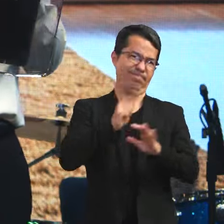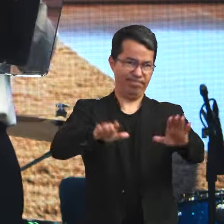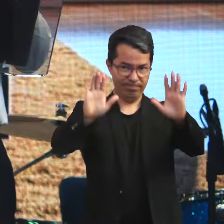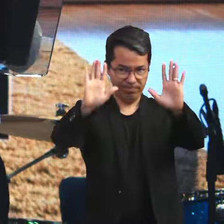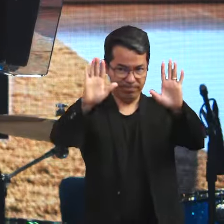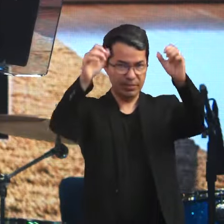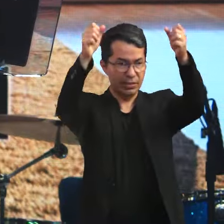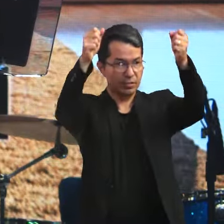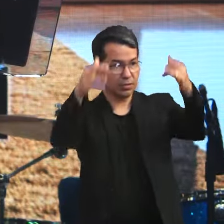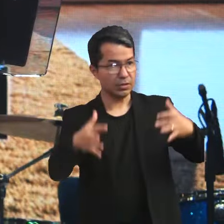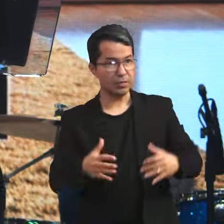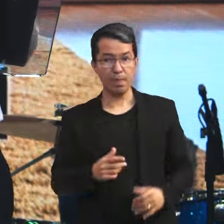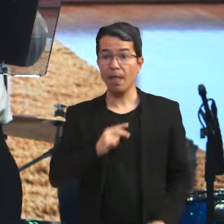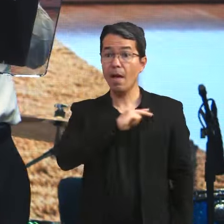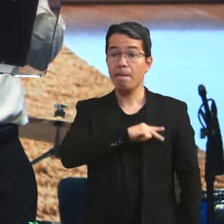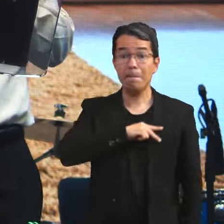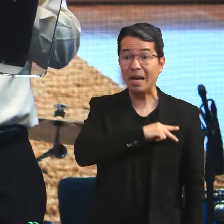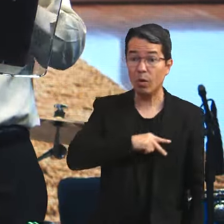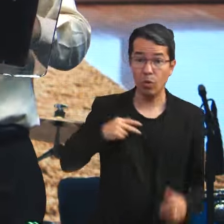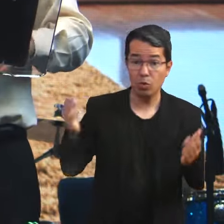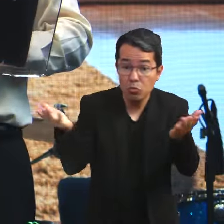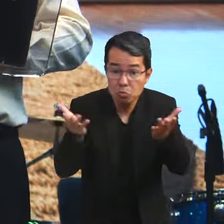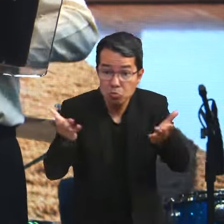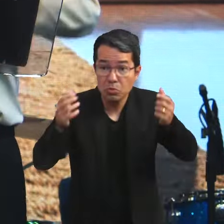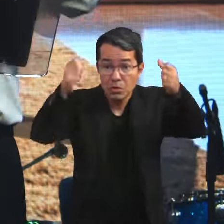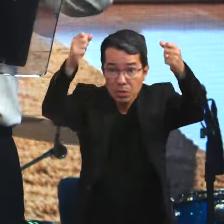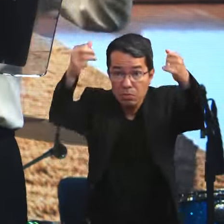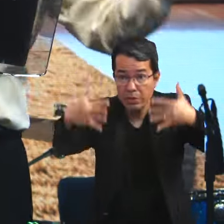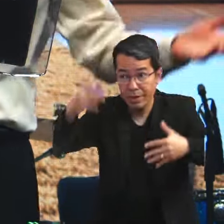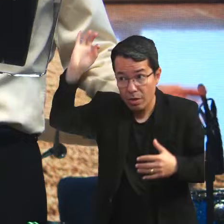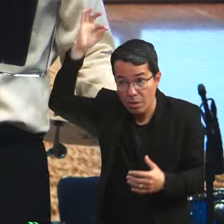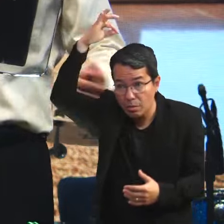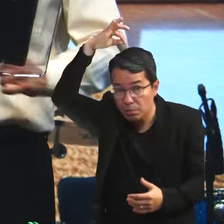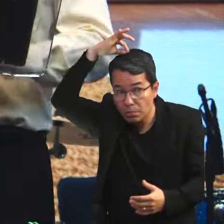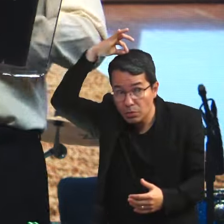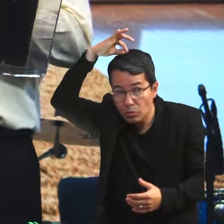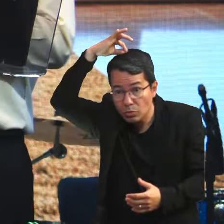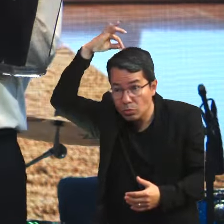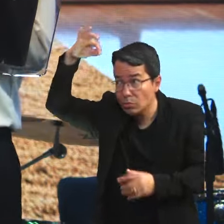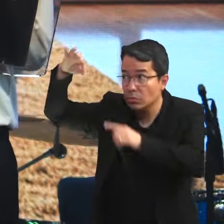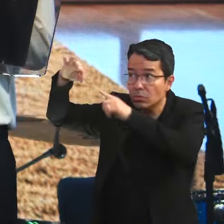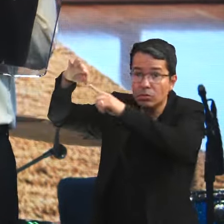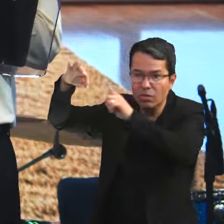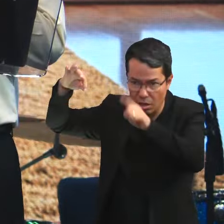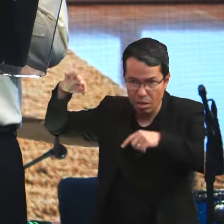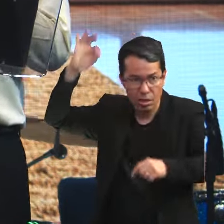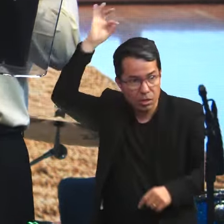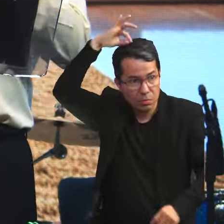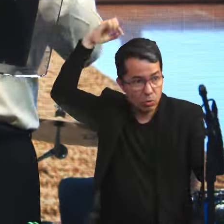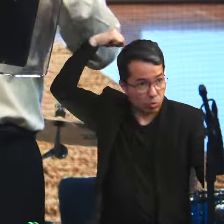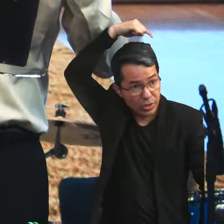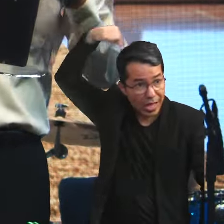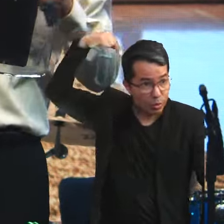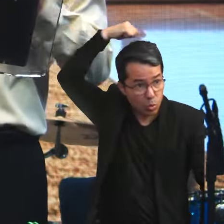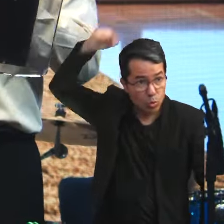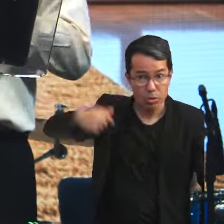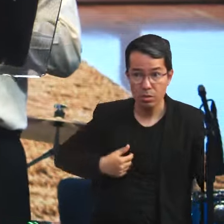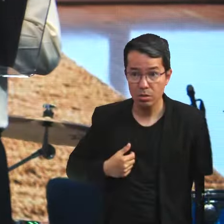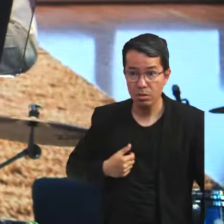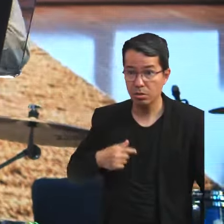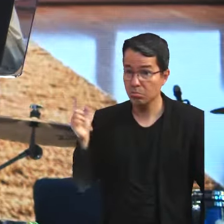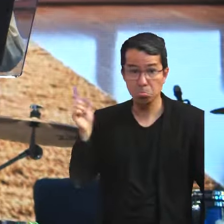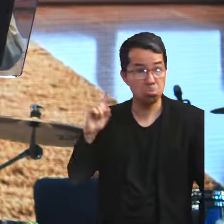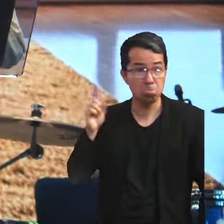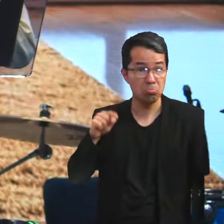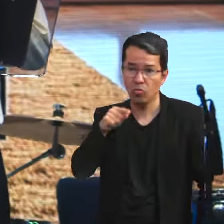paí espírito a menção que Paulo faz de espírito não espírito S não é o espírito santo porque espírito santo não